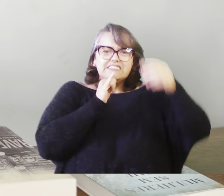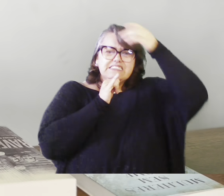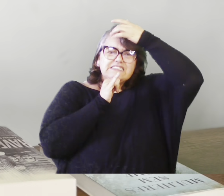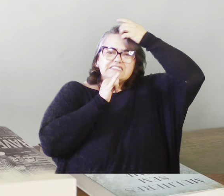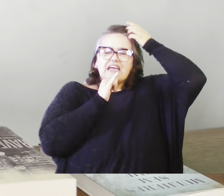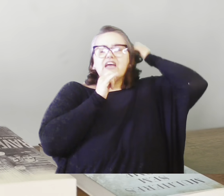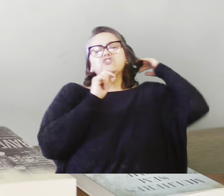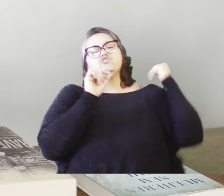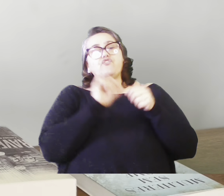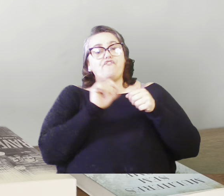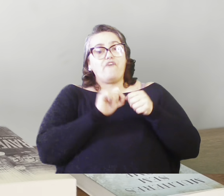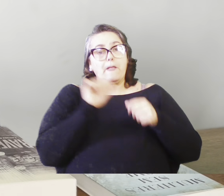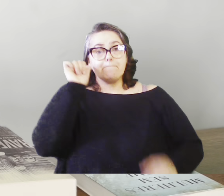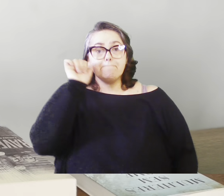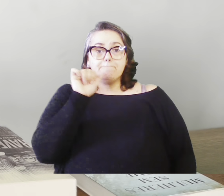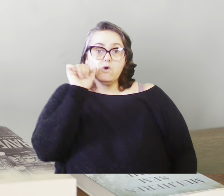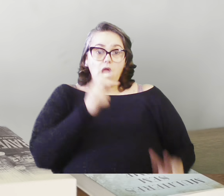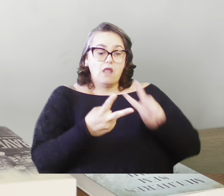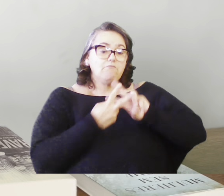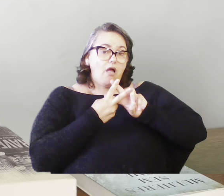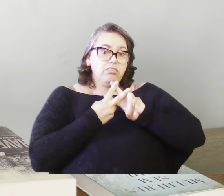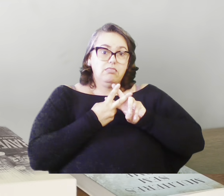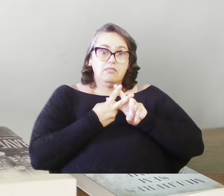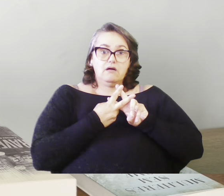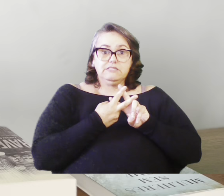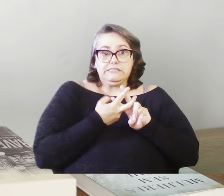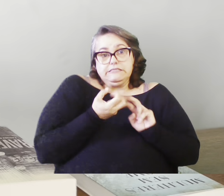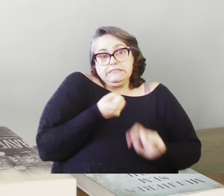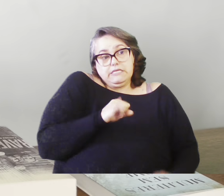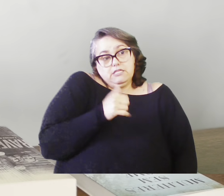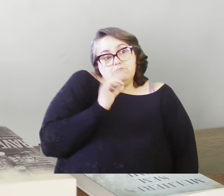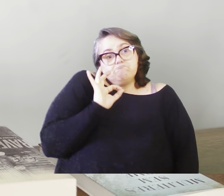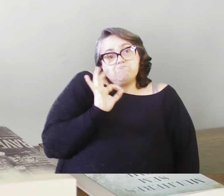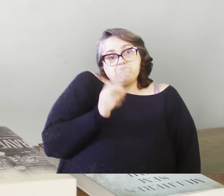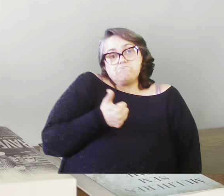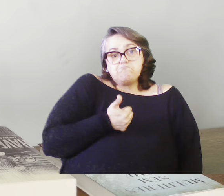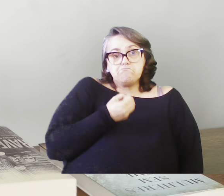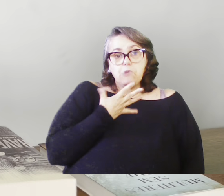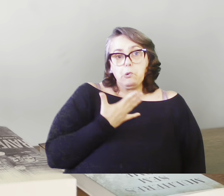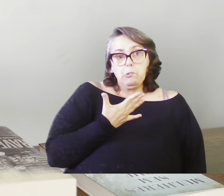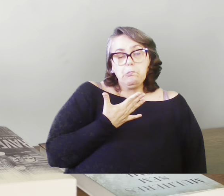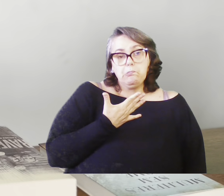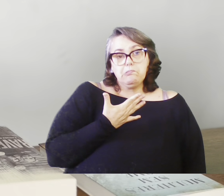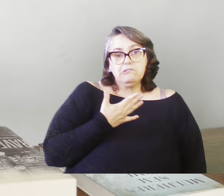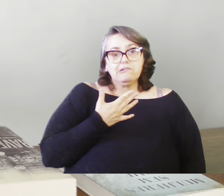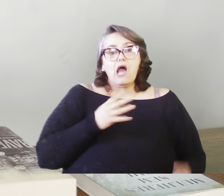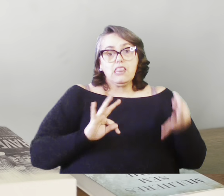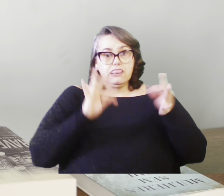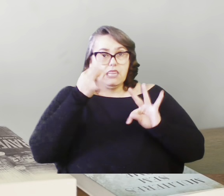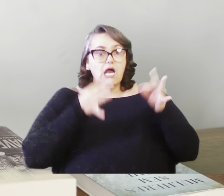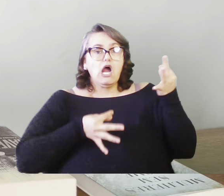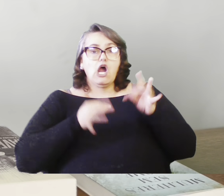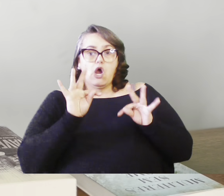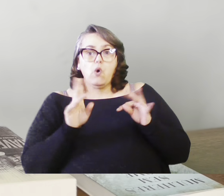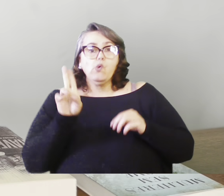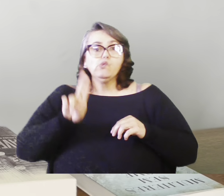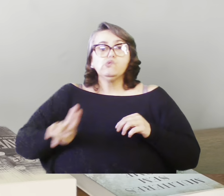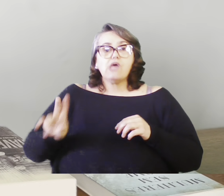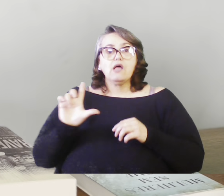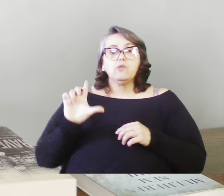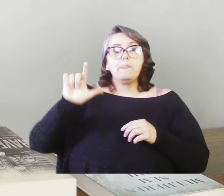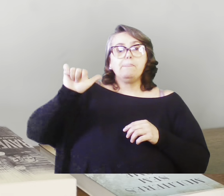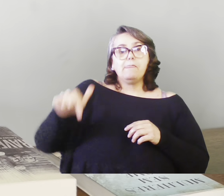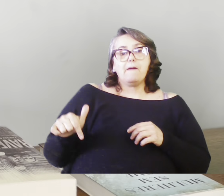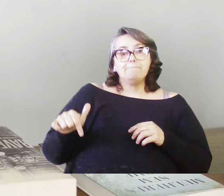Então aqueles testes eram feitos em mulheres prisioneiras e, se dessem certo, aqueles tratamentos